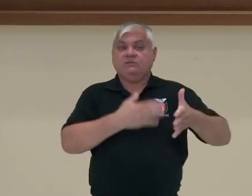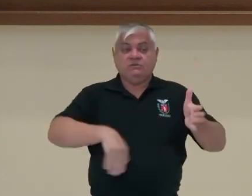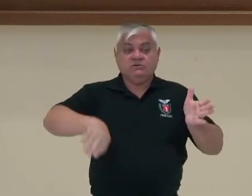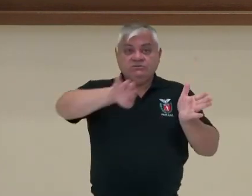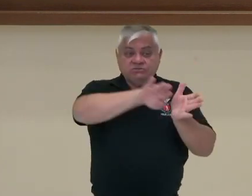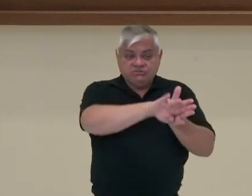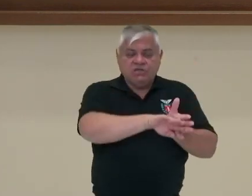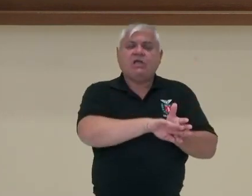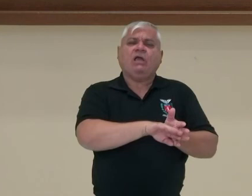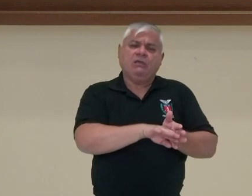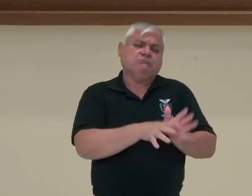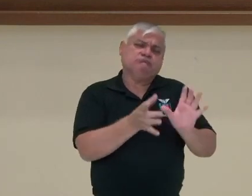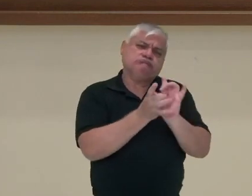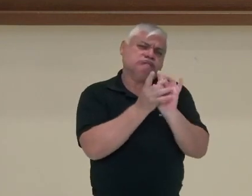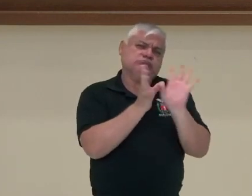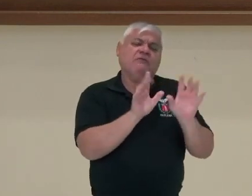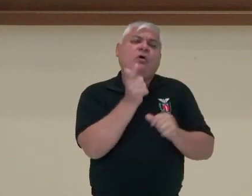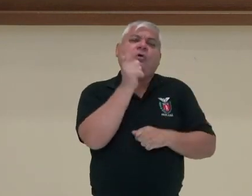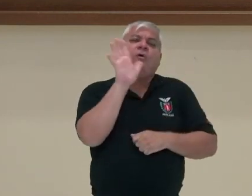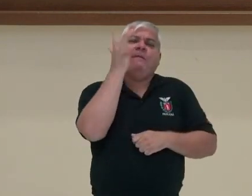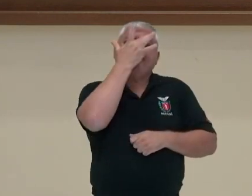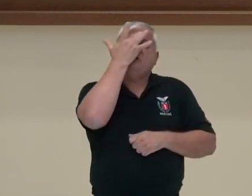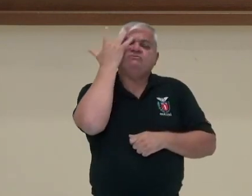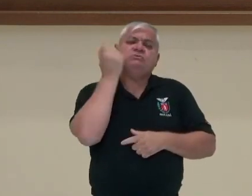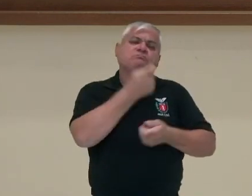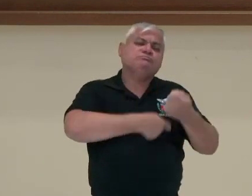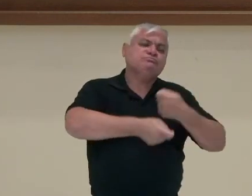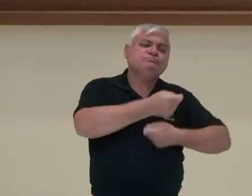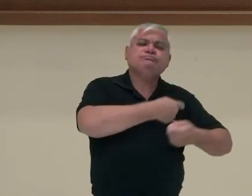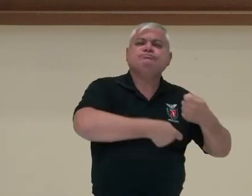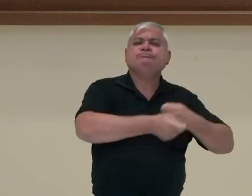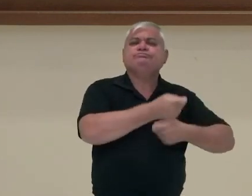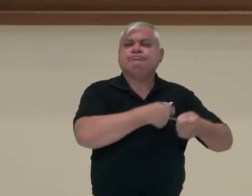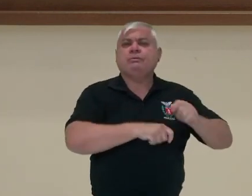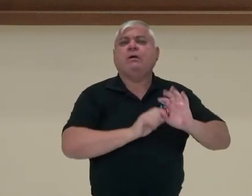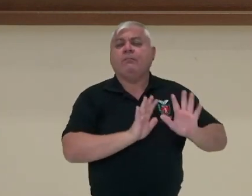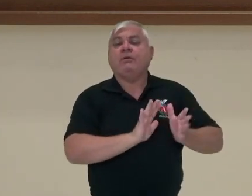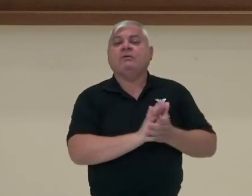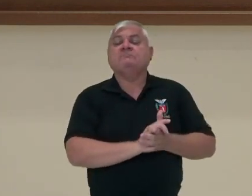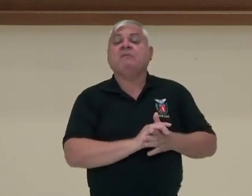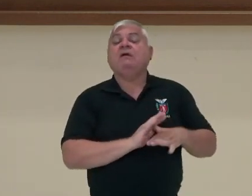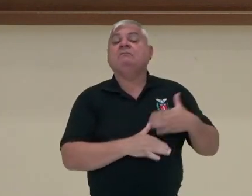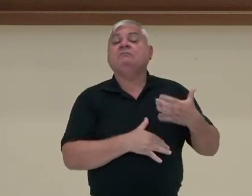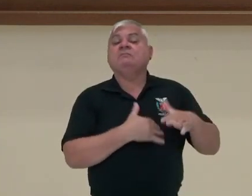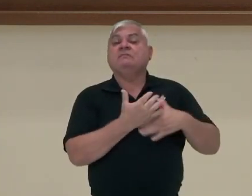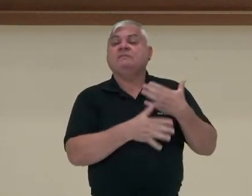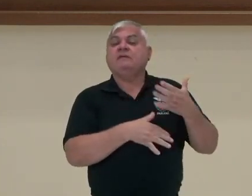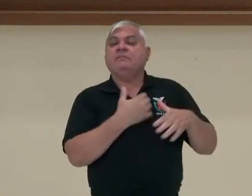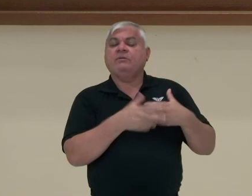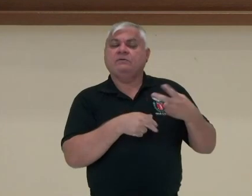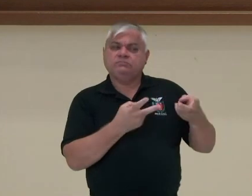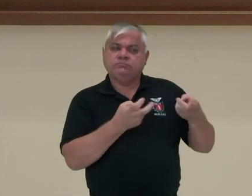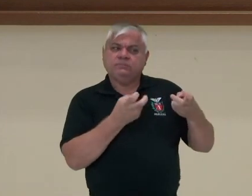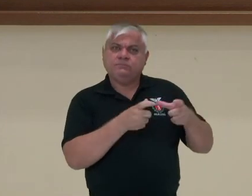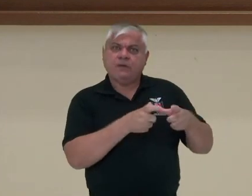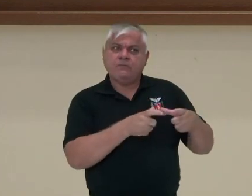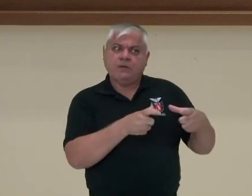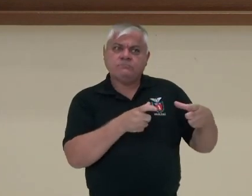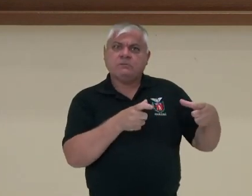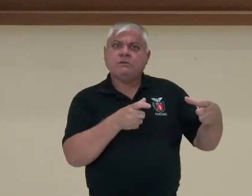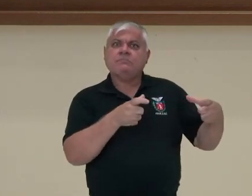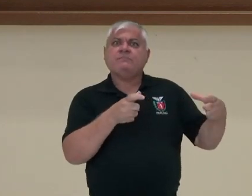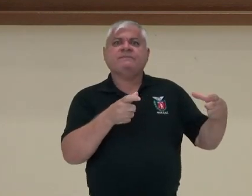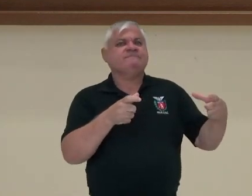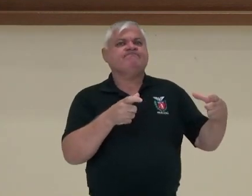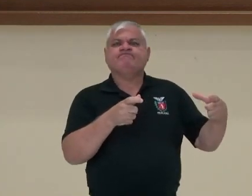eles permitiram que particulares administrassem, que eram os adelantados. Posteriormente, vendo que aumentava esse